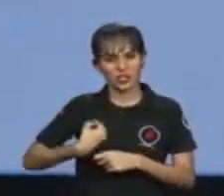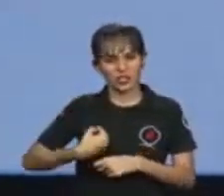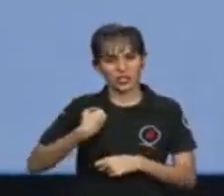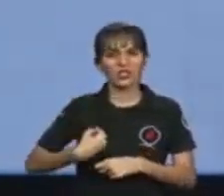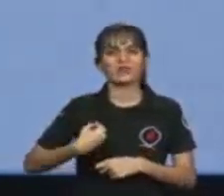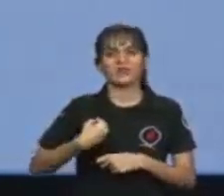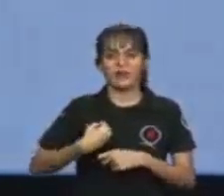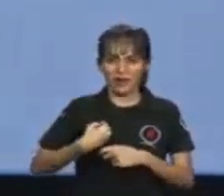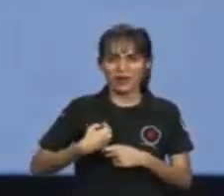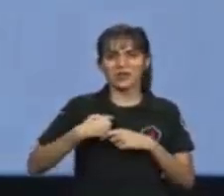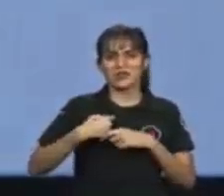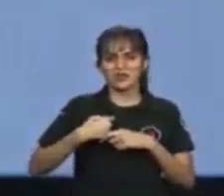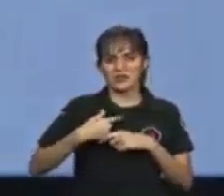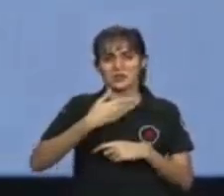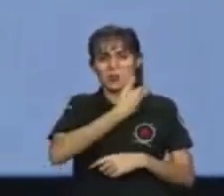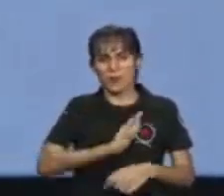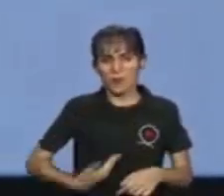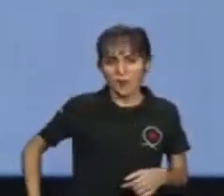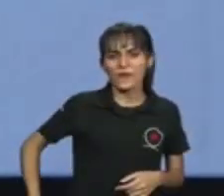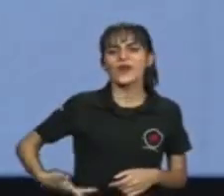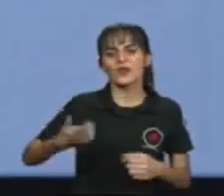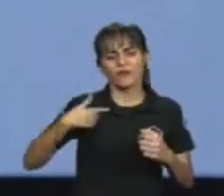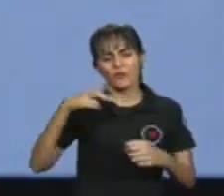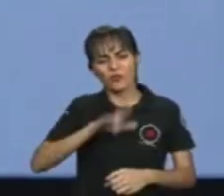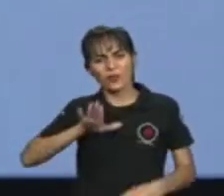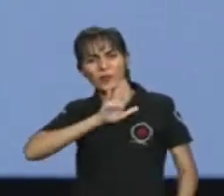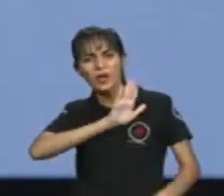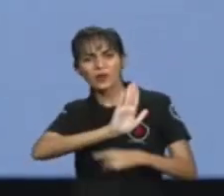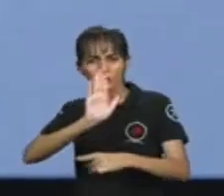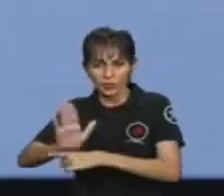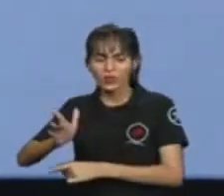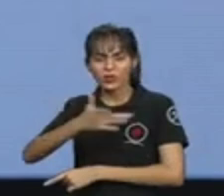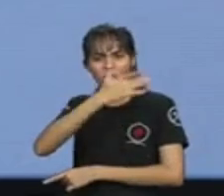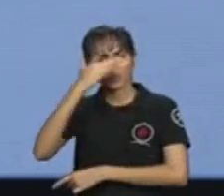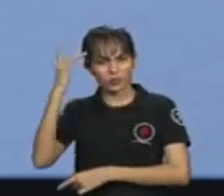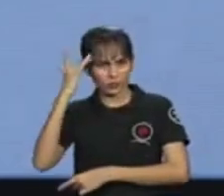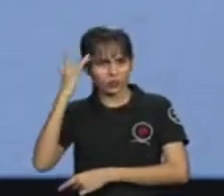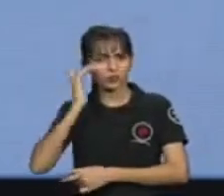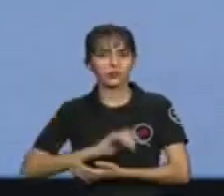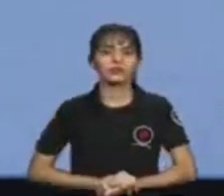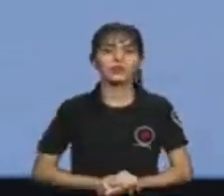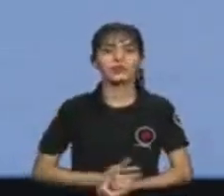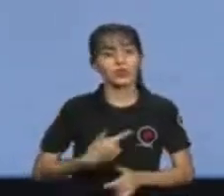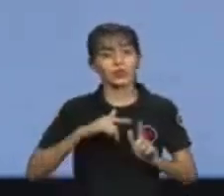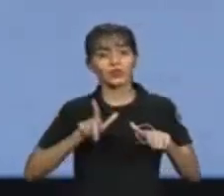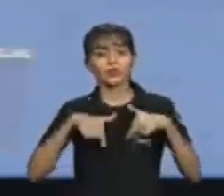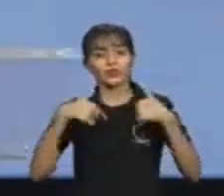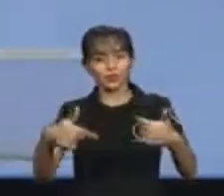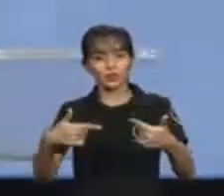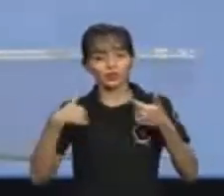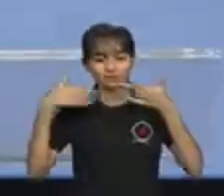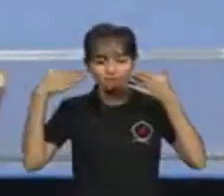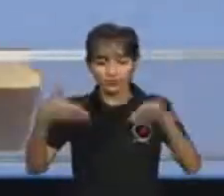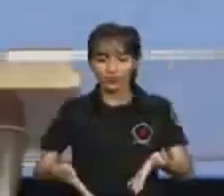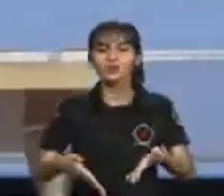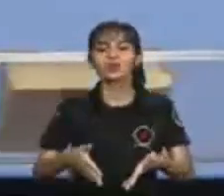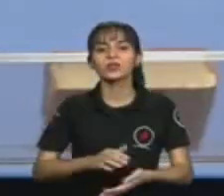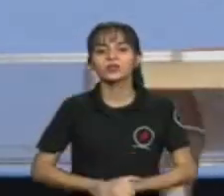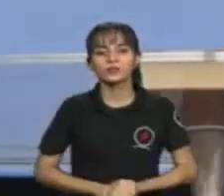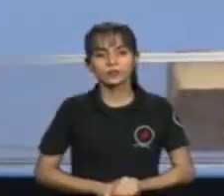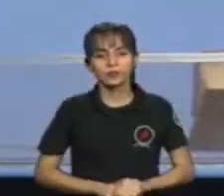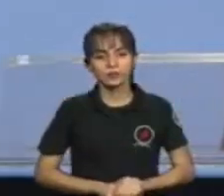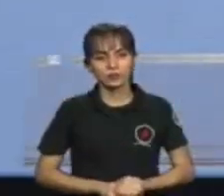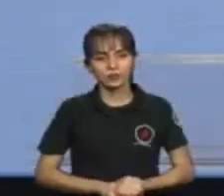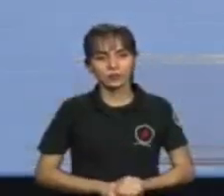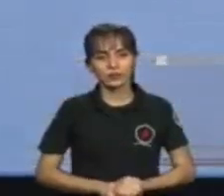vou usar esse poder para ajudar as pessoas. E foi isso que eu fiz desde quando eu cheguei. Nós fomos criar